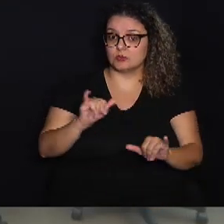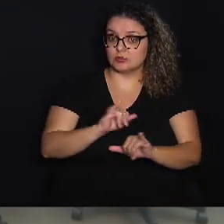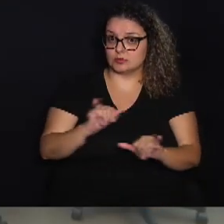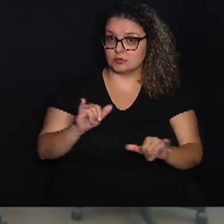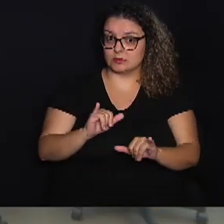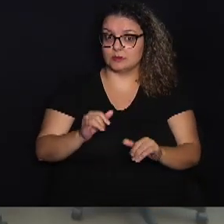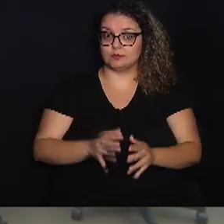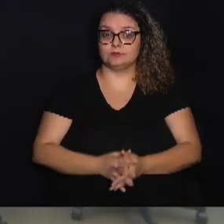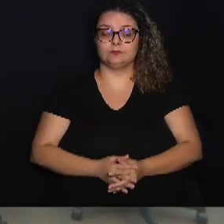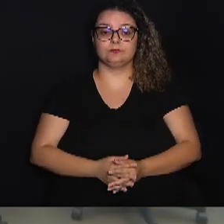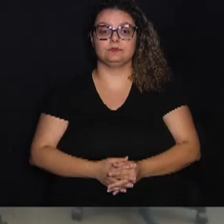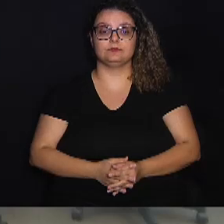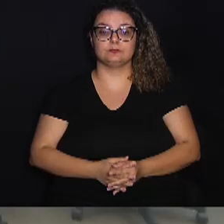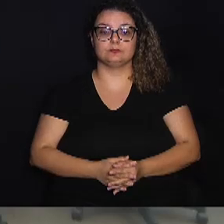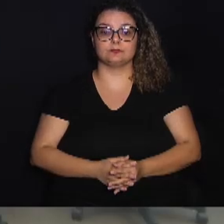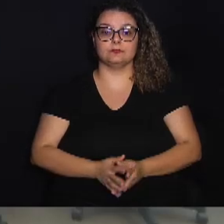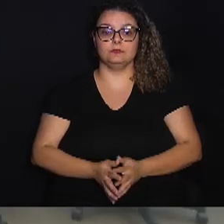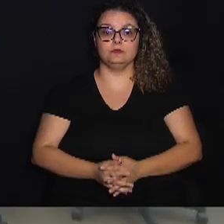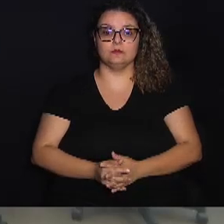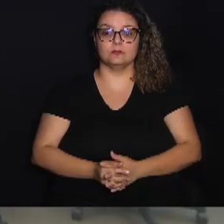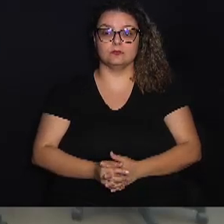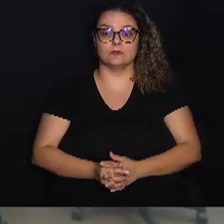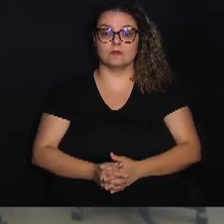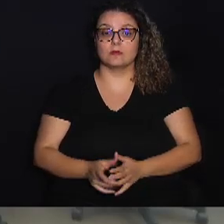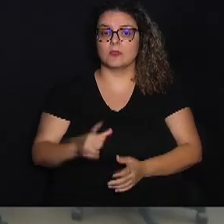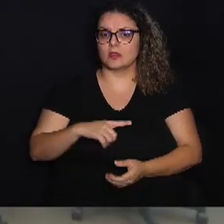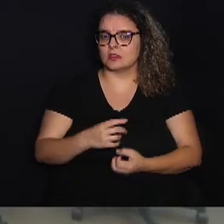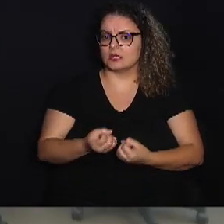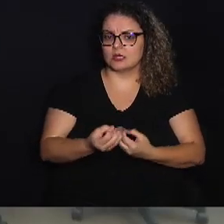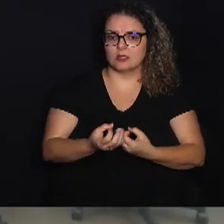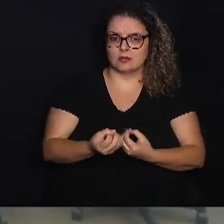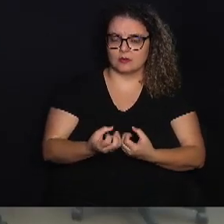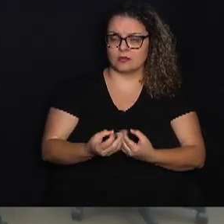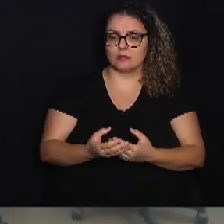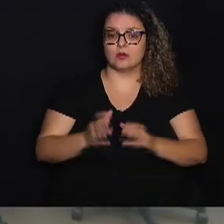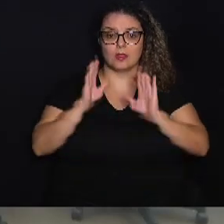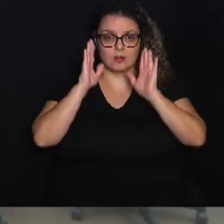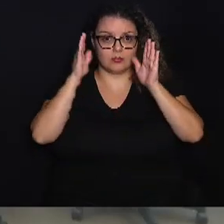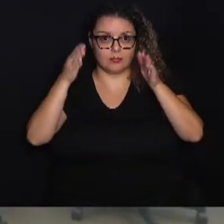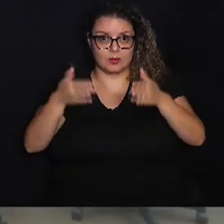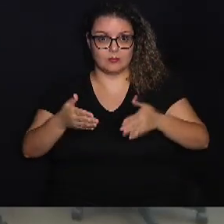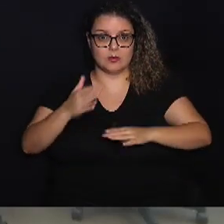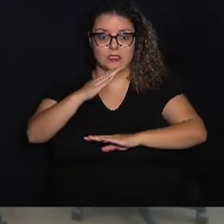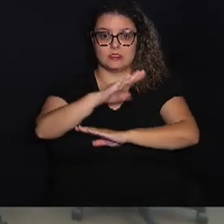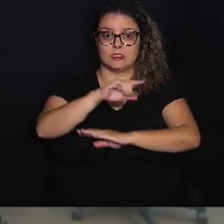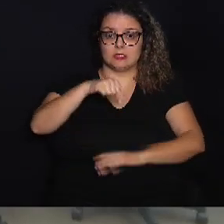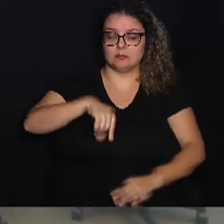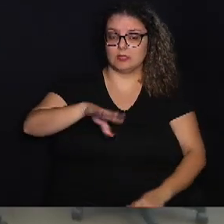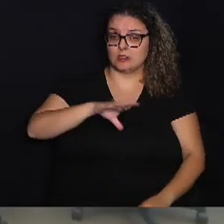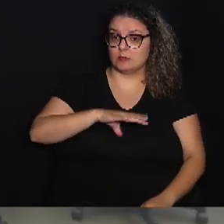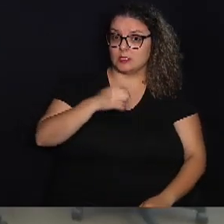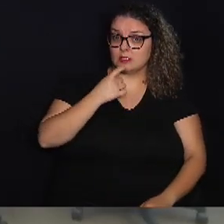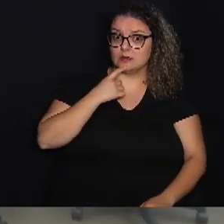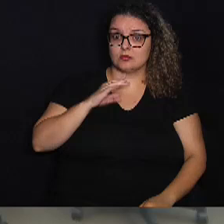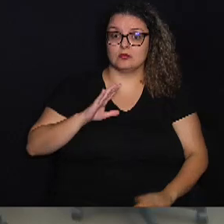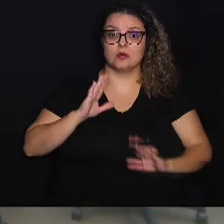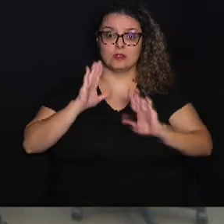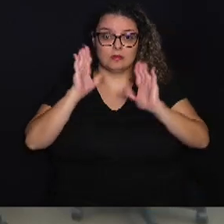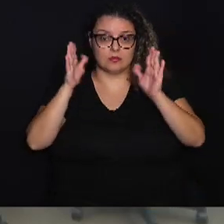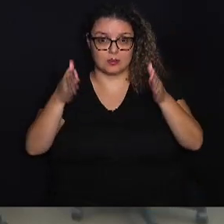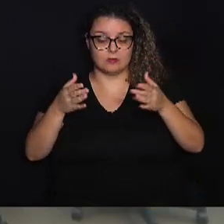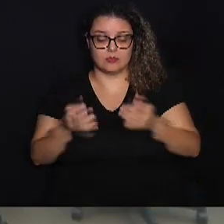notícia e tem informações focadas na Câmara aqui de Campinas informações de